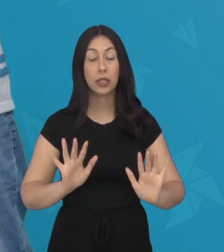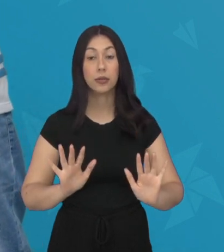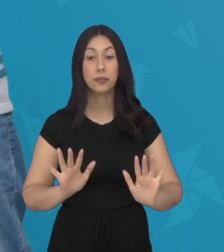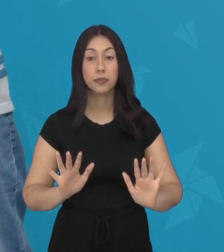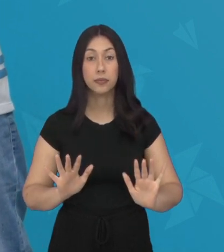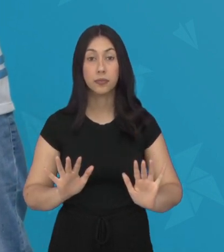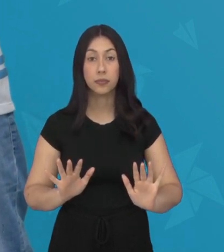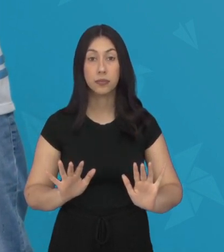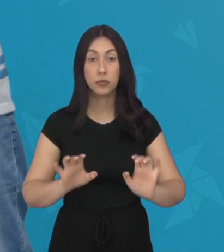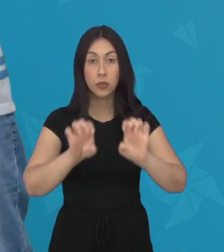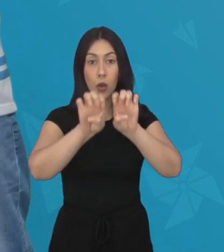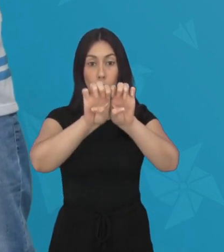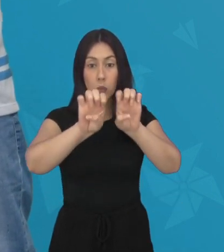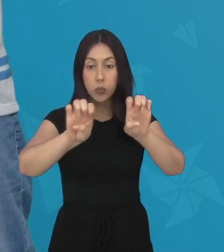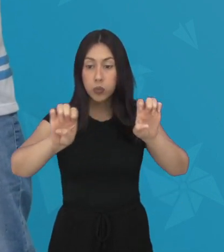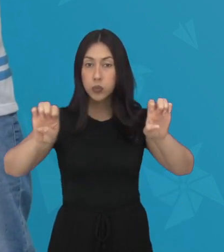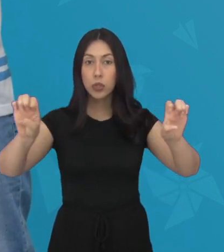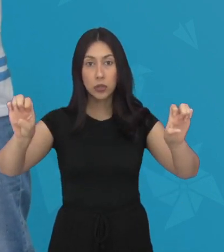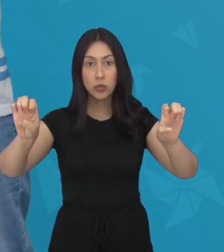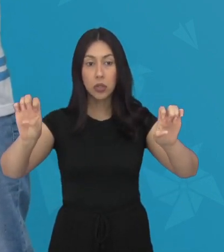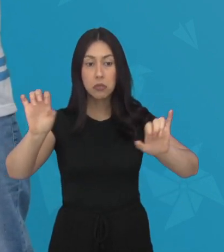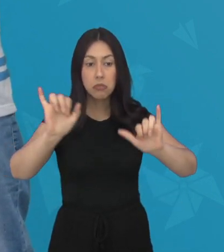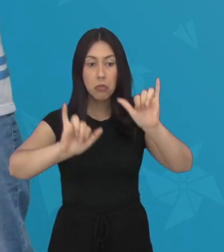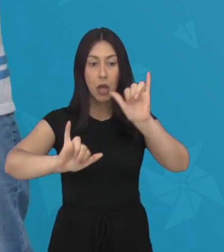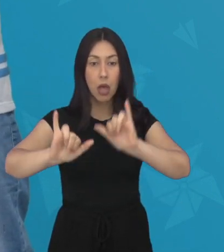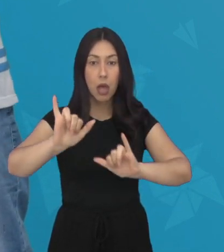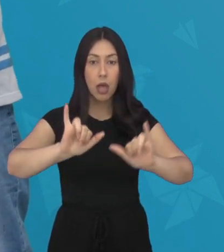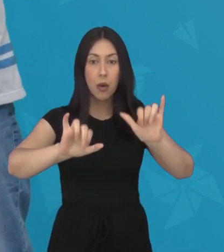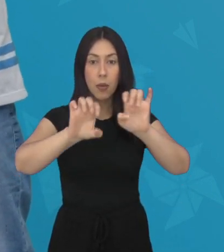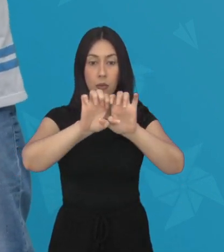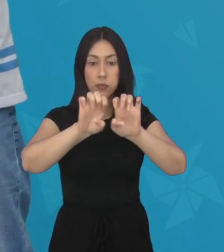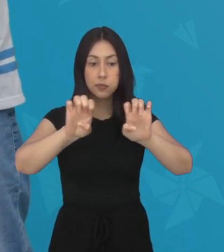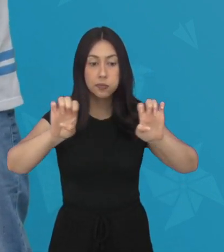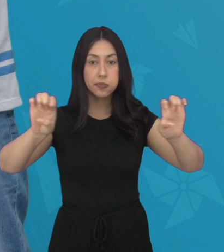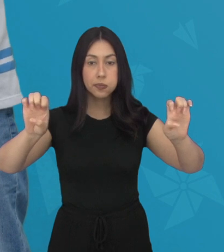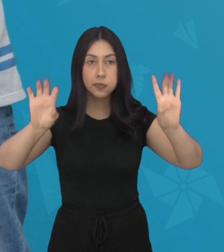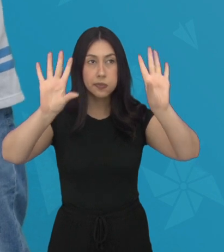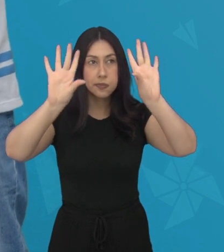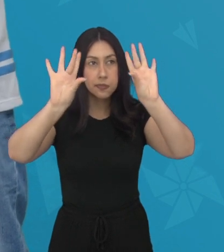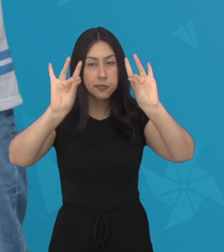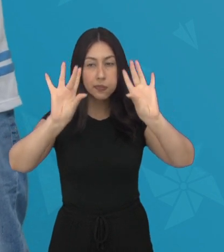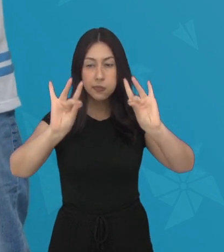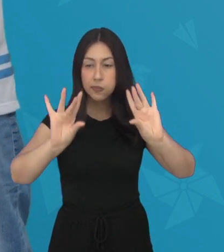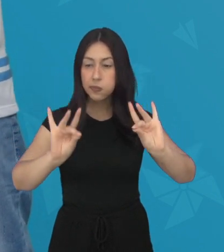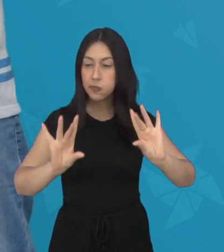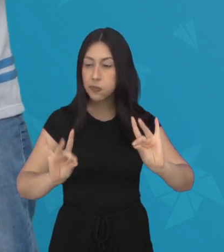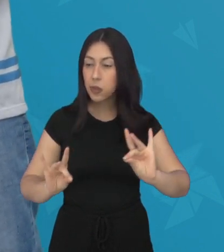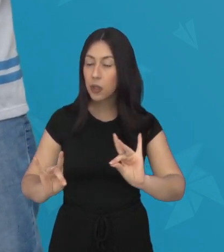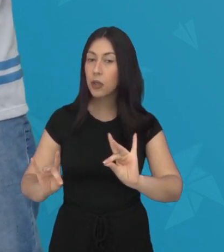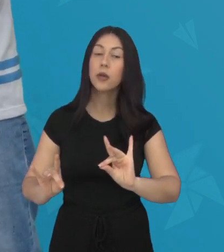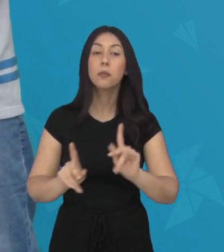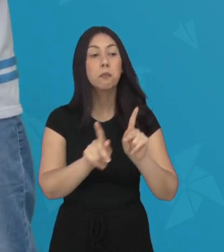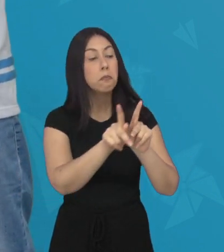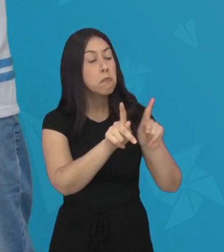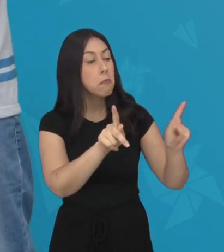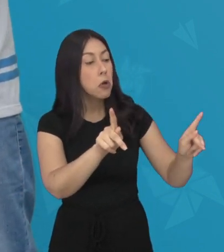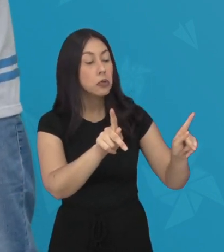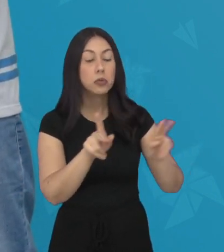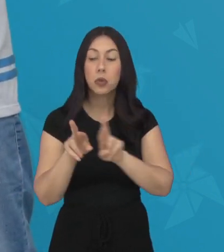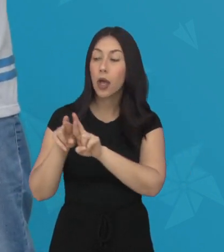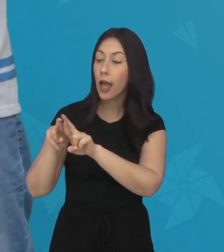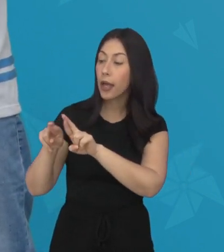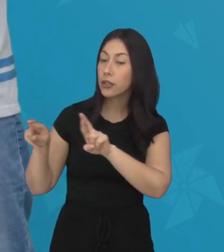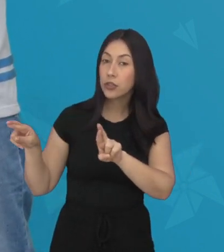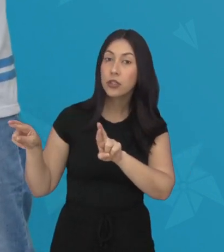essas equações chamadas equações químicas, na qual a gente vai ter detalhadamente cada produto e cada reagente, a